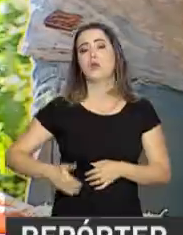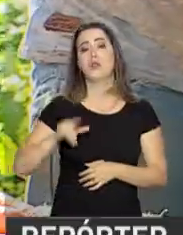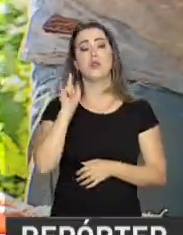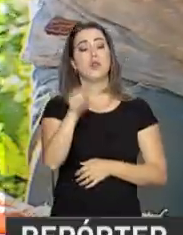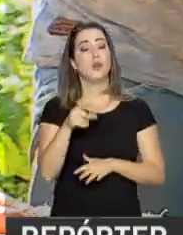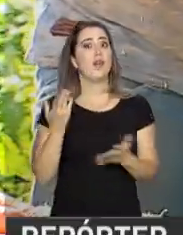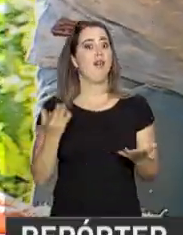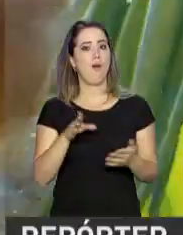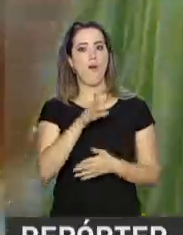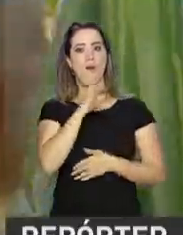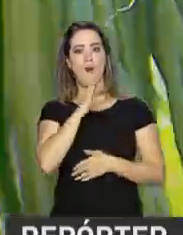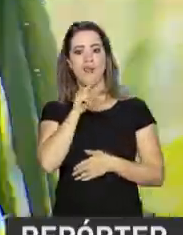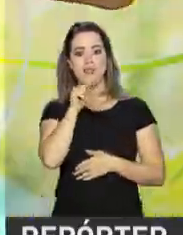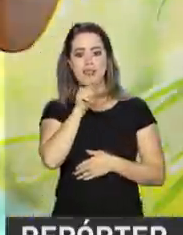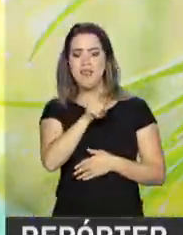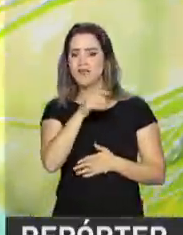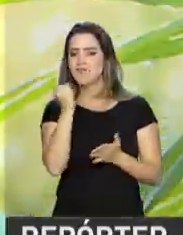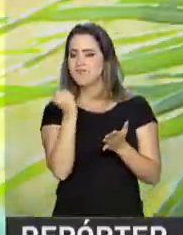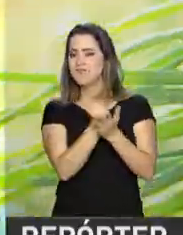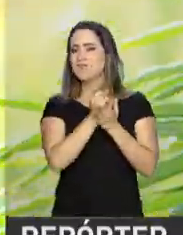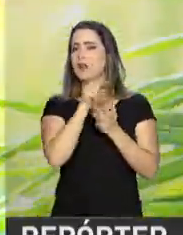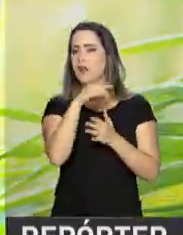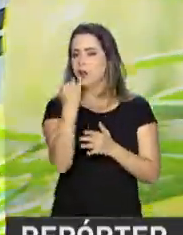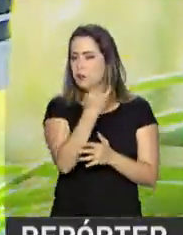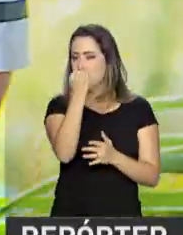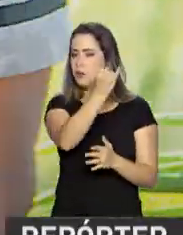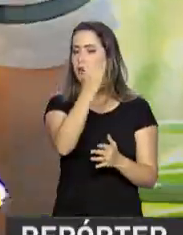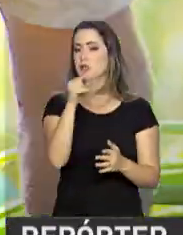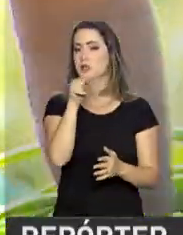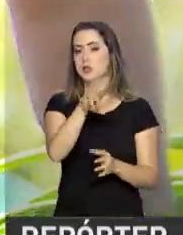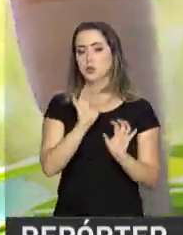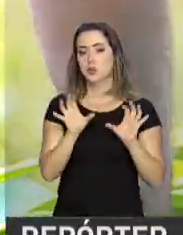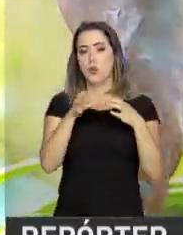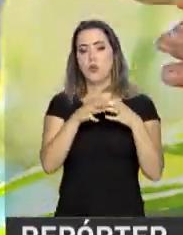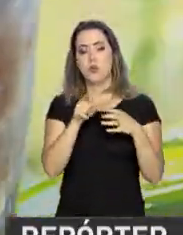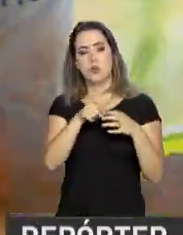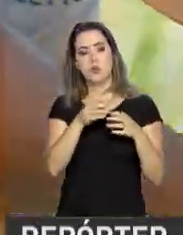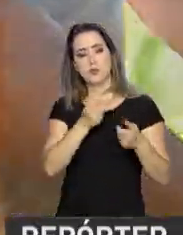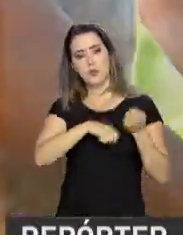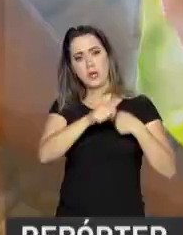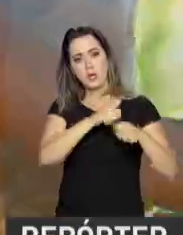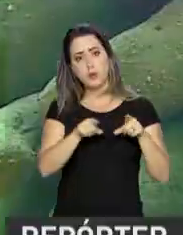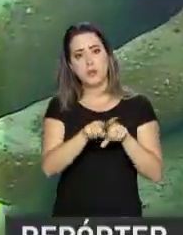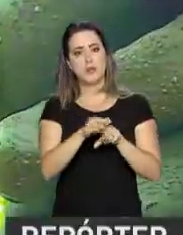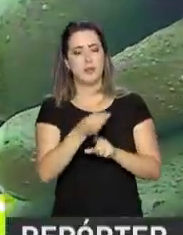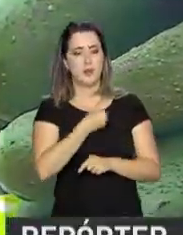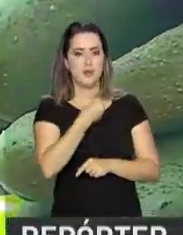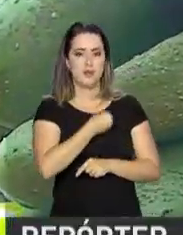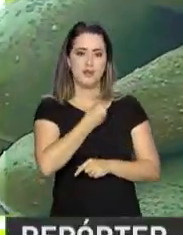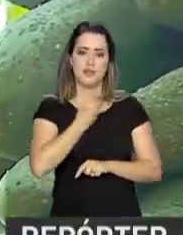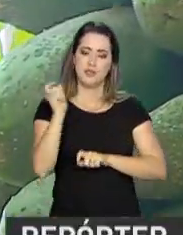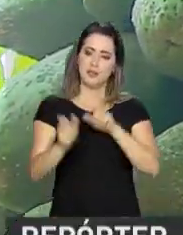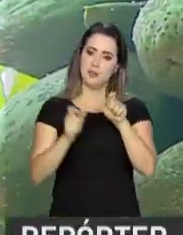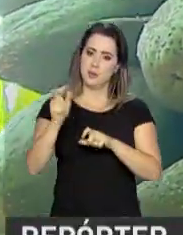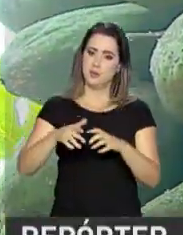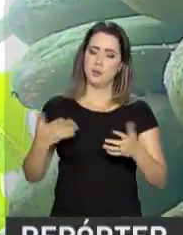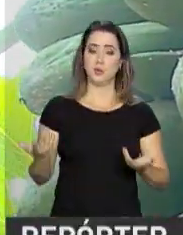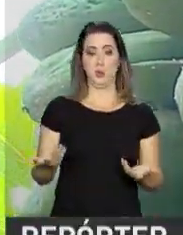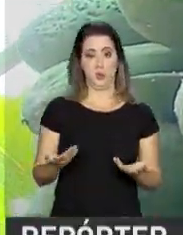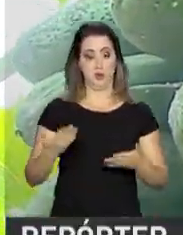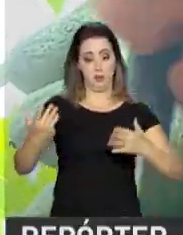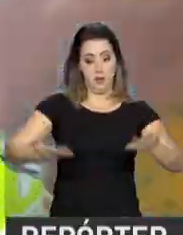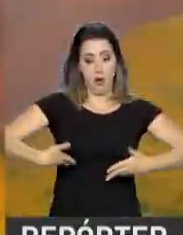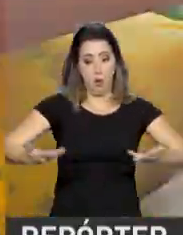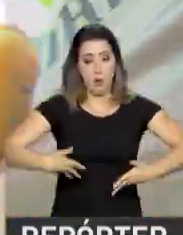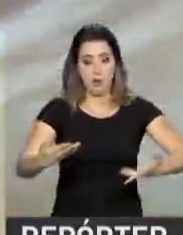como um reconhecimento da importância do setor para a economia ea vida dos brasileiros a colheita que começa a